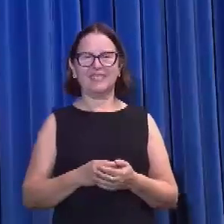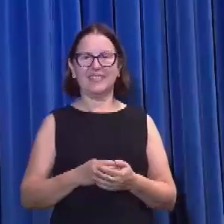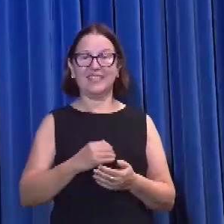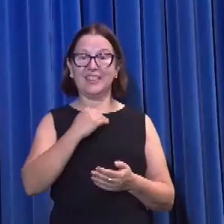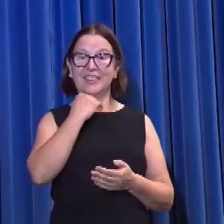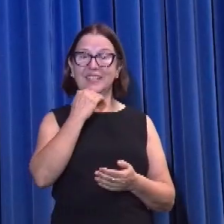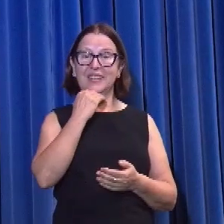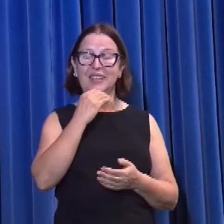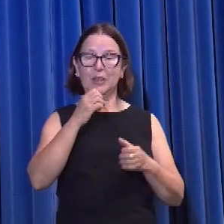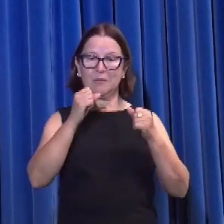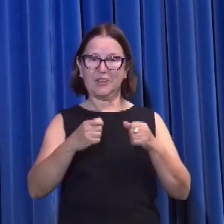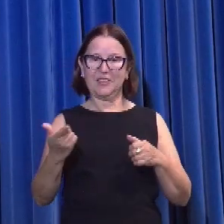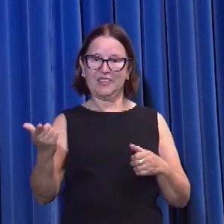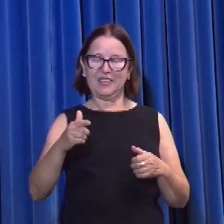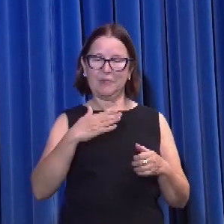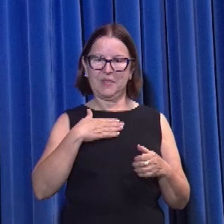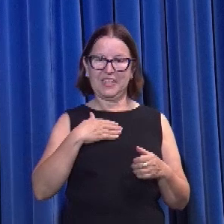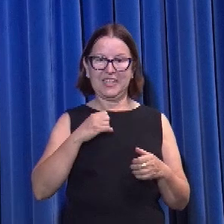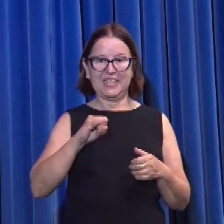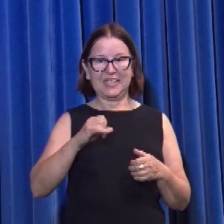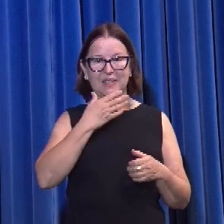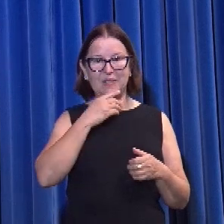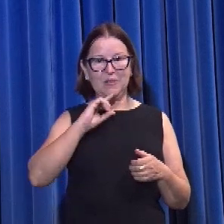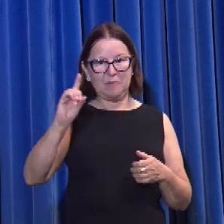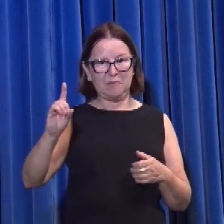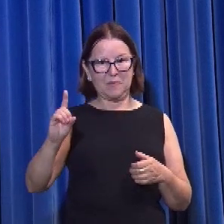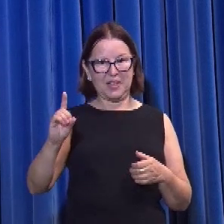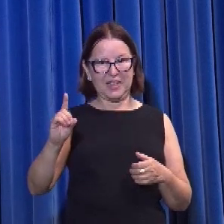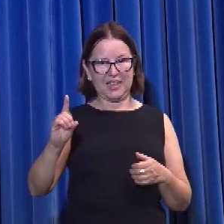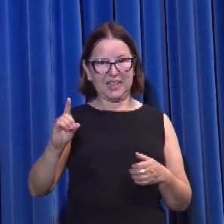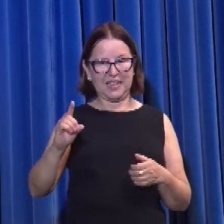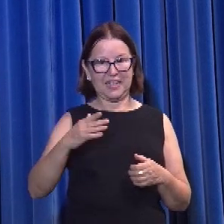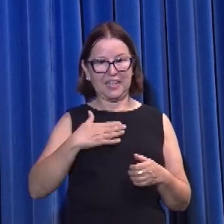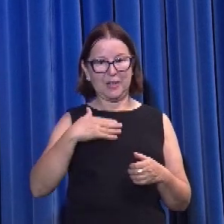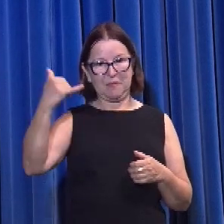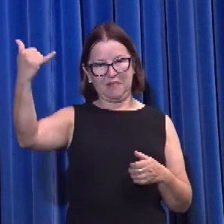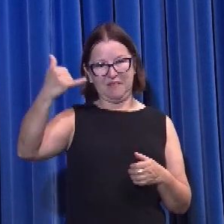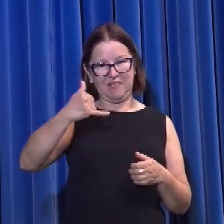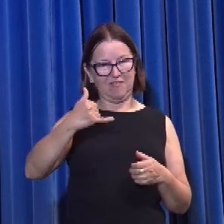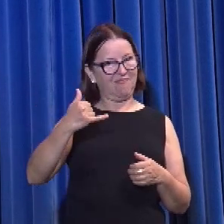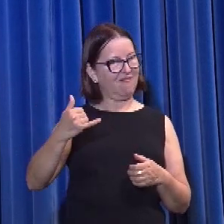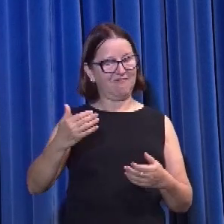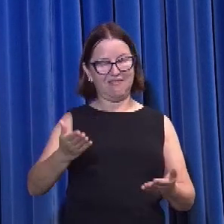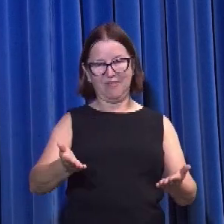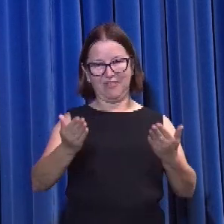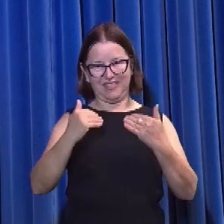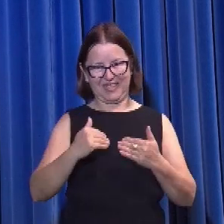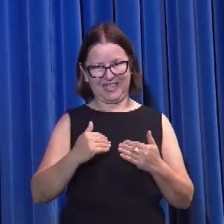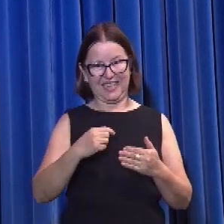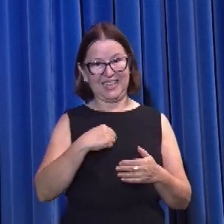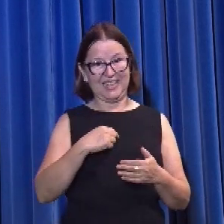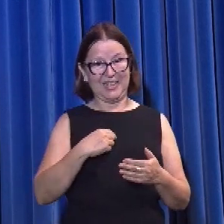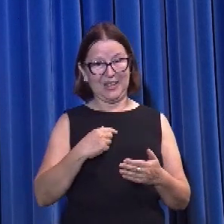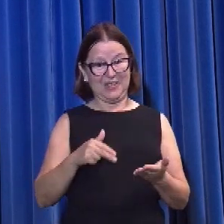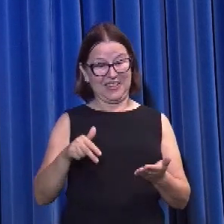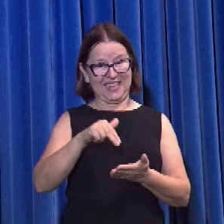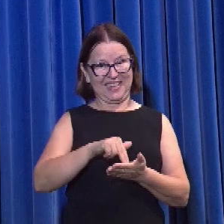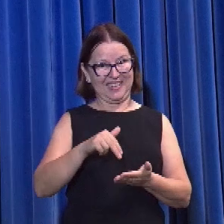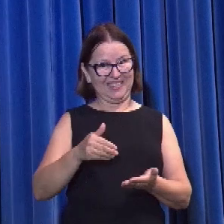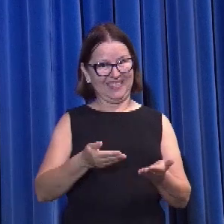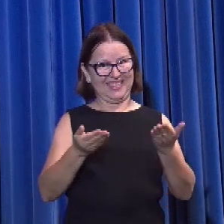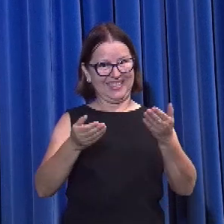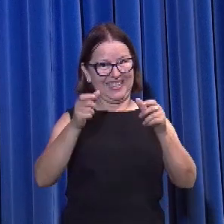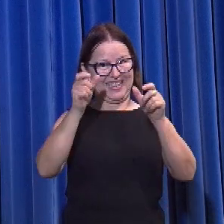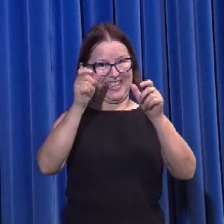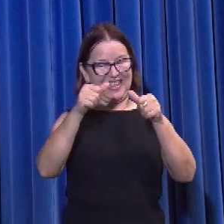Ninguém pode vir a mim se o Pai que me enviou não o trouxer, e eu o ressuscitarei